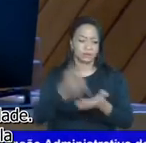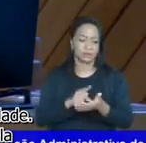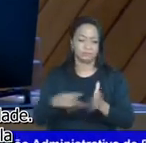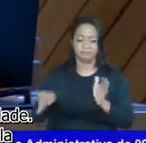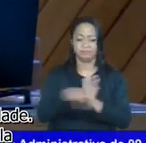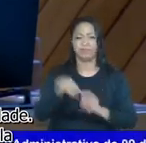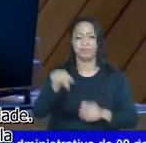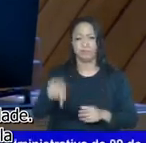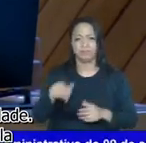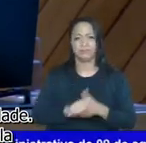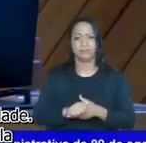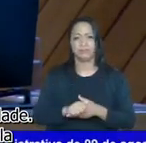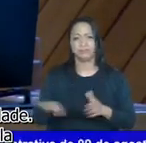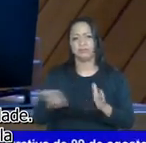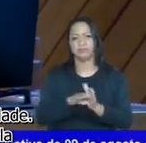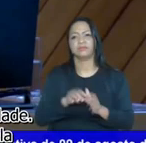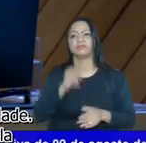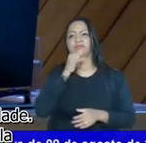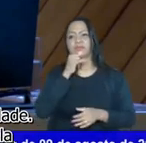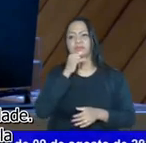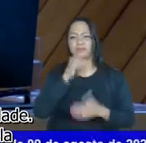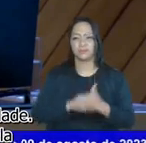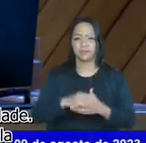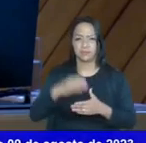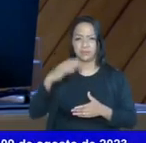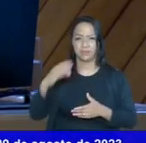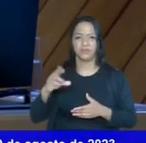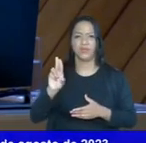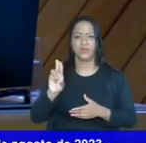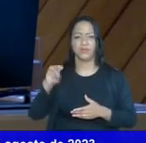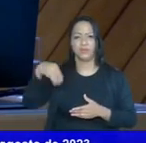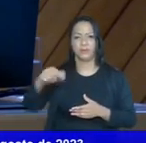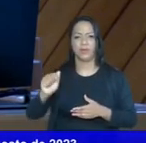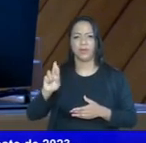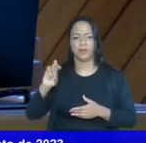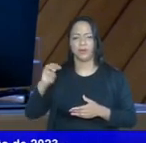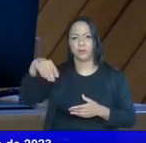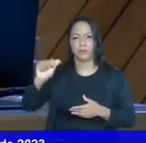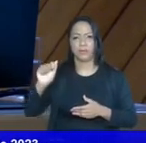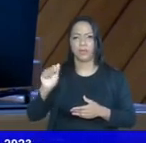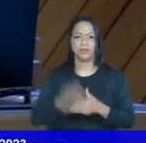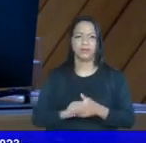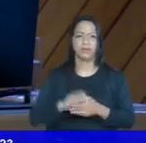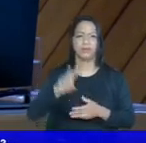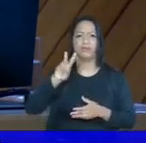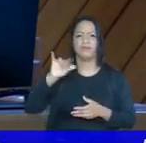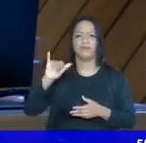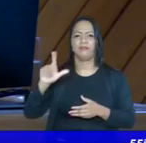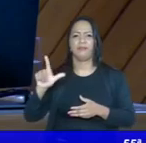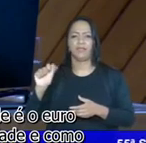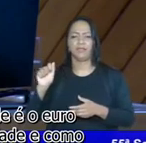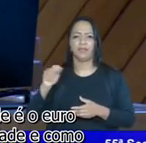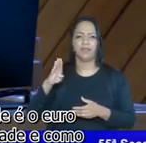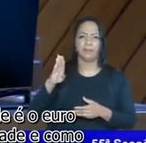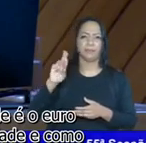realidade. E para ele chegar, por exemplo, na Cumarumã, para ele chegar em Vila Brasil,